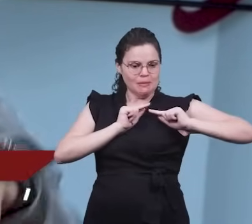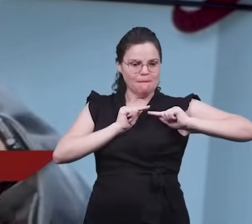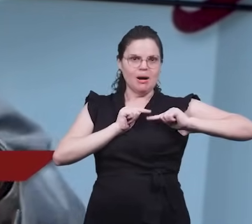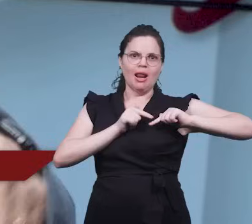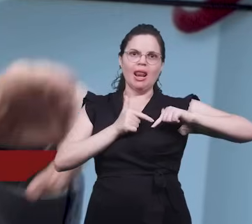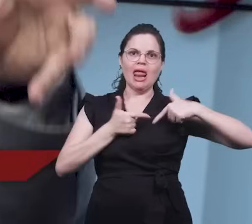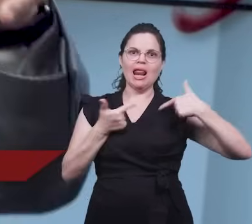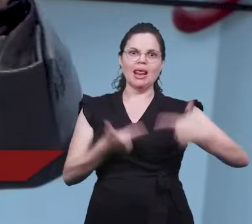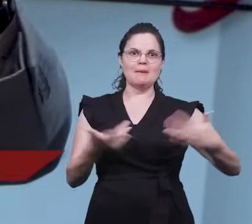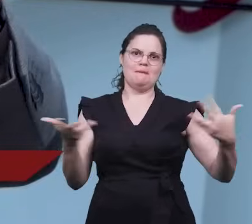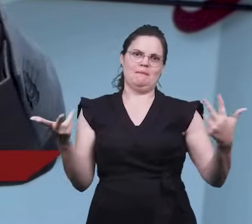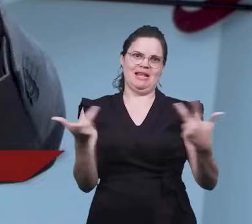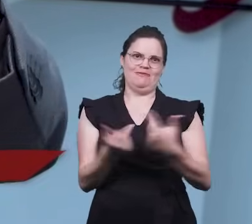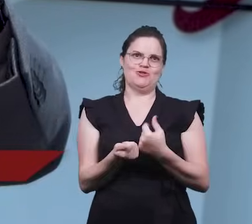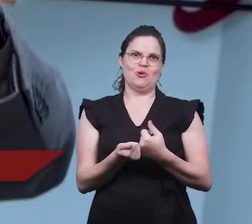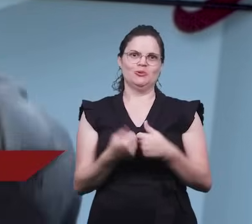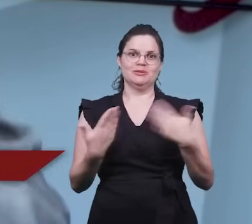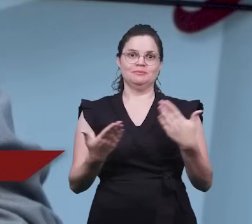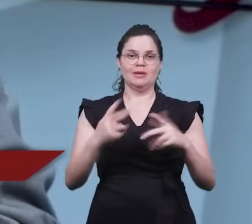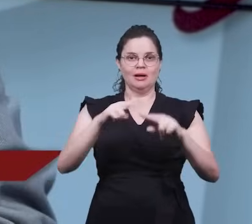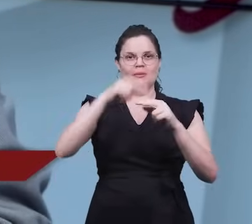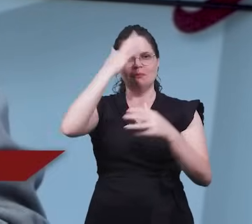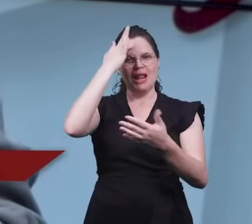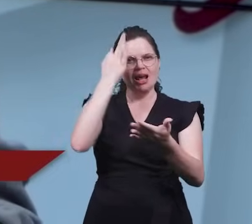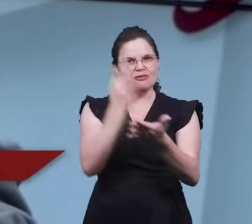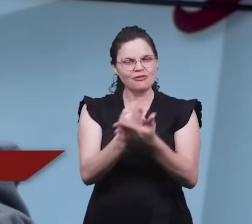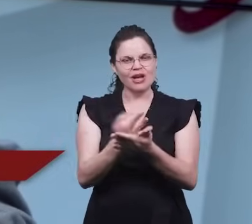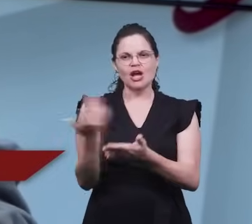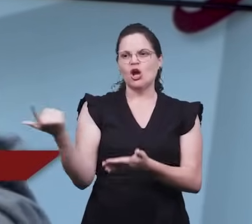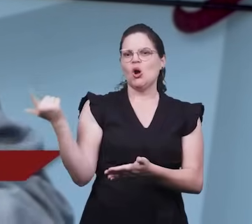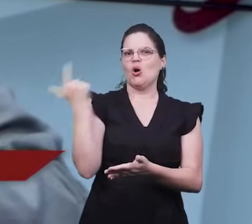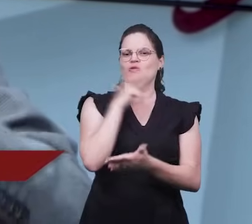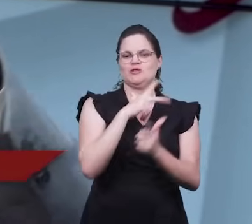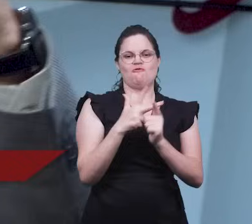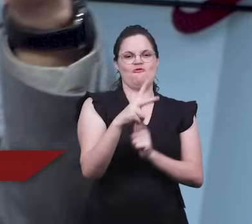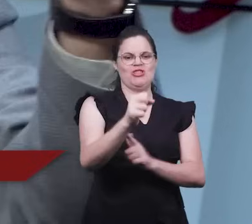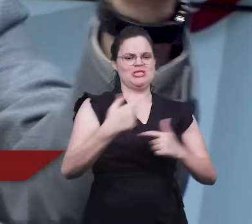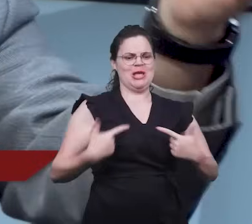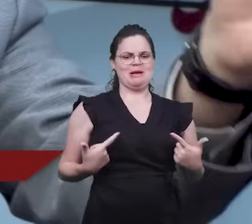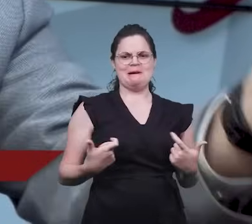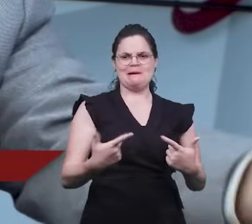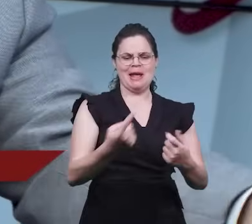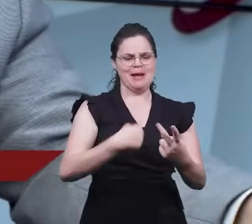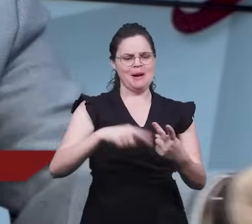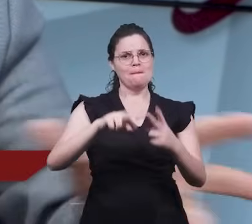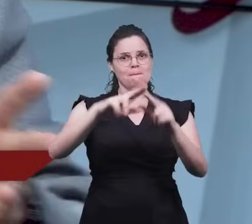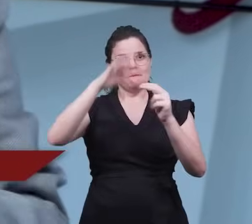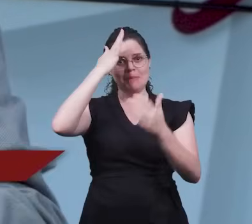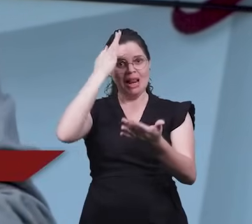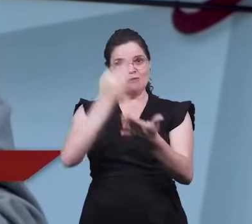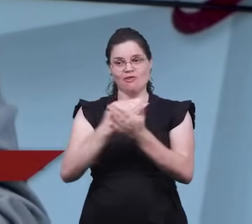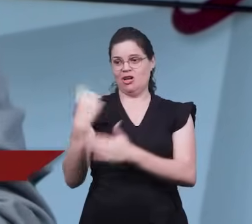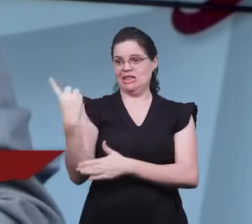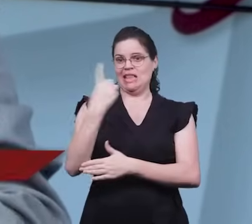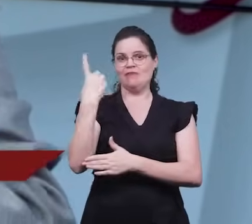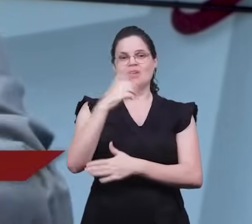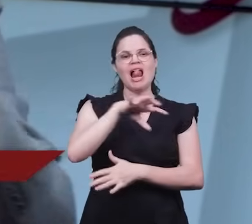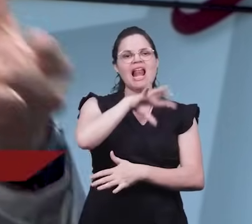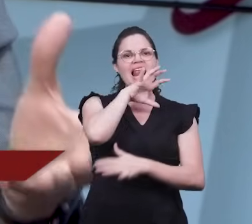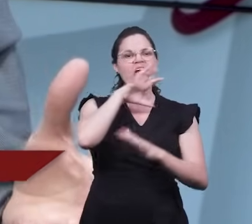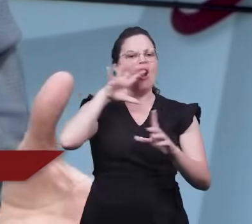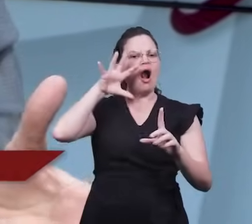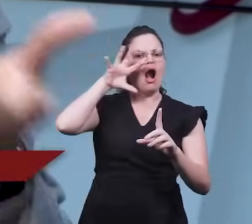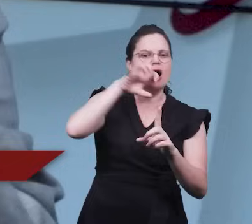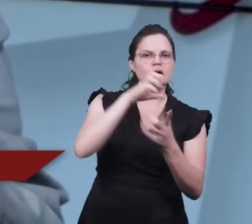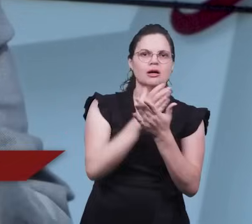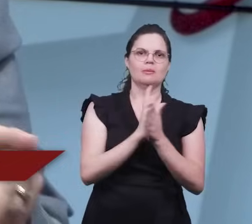fé, diz a palavra lá em Hebreus 11, homens venceram reinos, fecharam a boca do leão. Pela fé, o mar